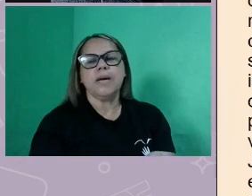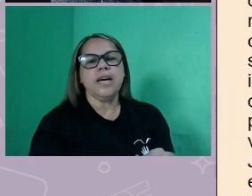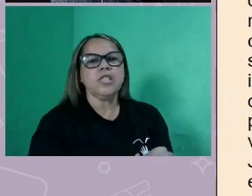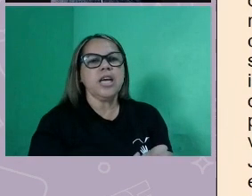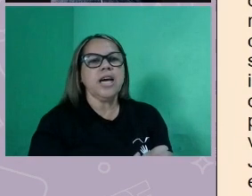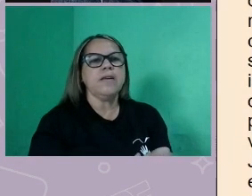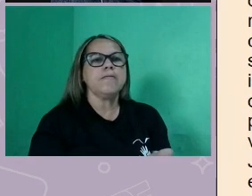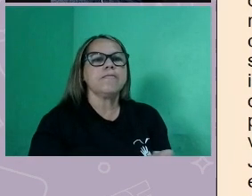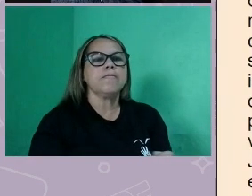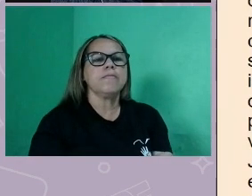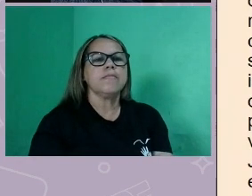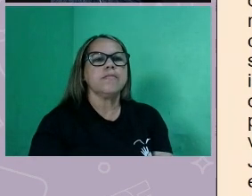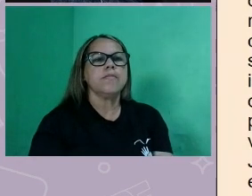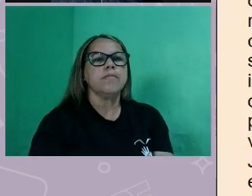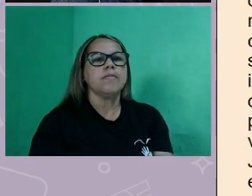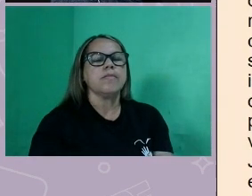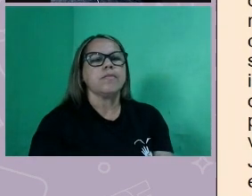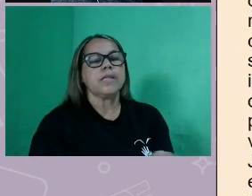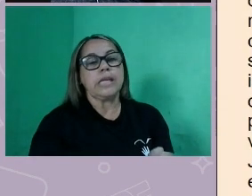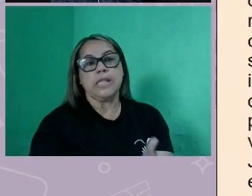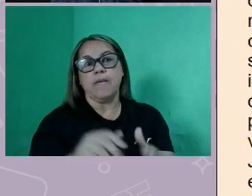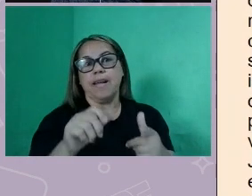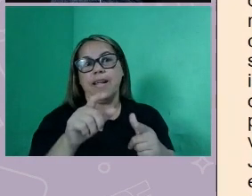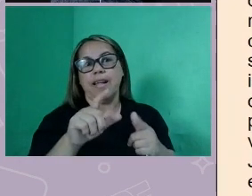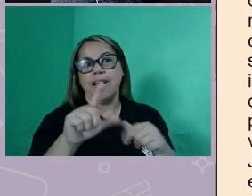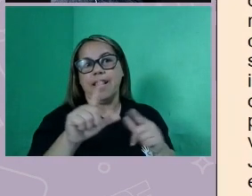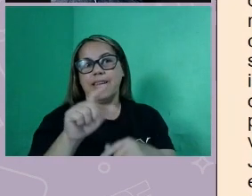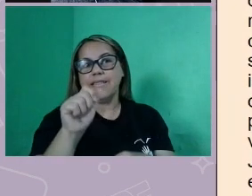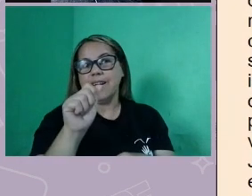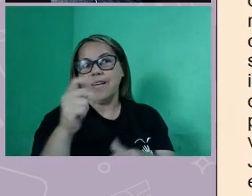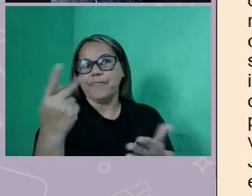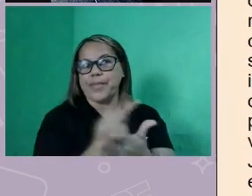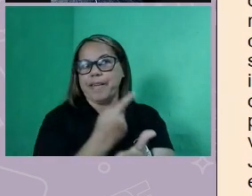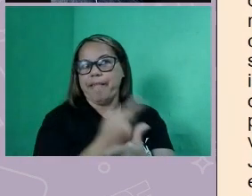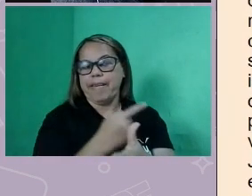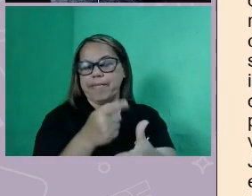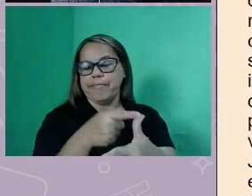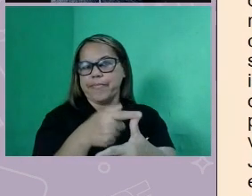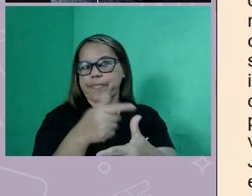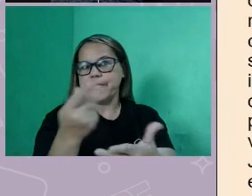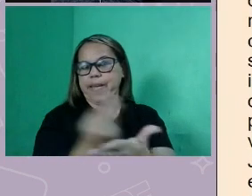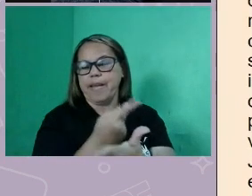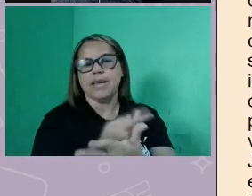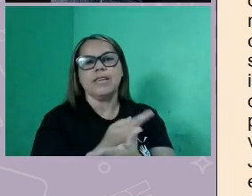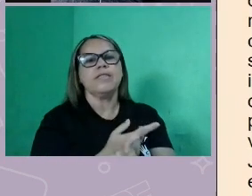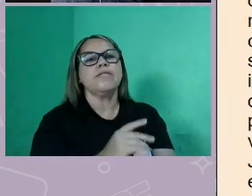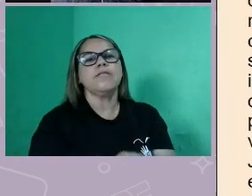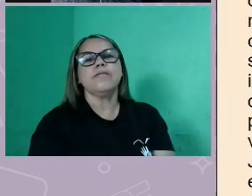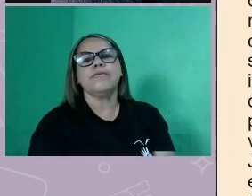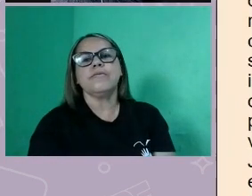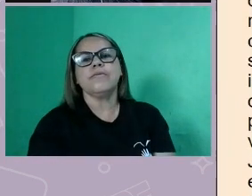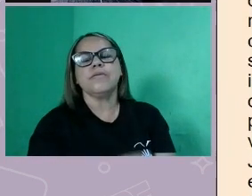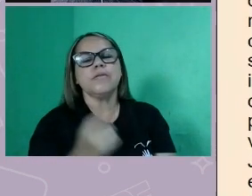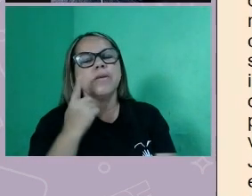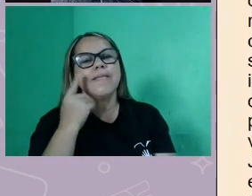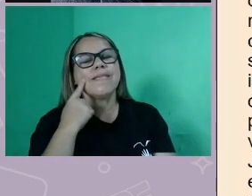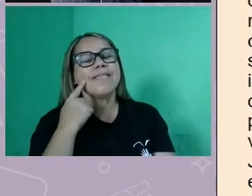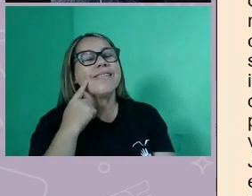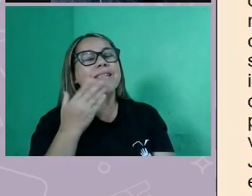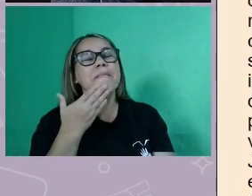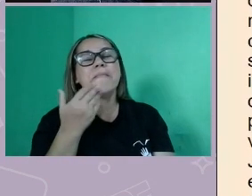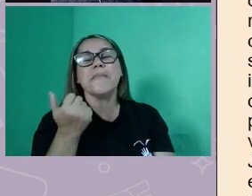certo então a letra A está errada vamos ver o resto aqui rapidamente só para entender um pouquinho melhor sobre essa filosofia